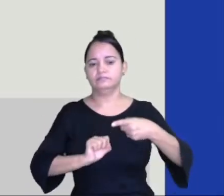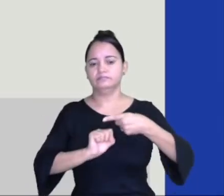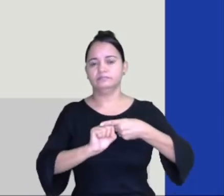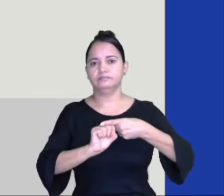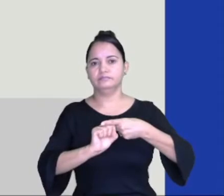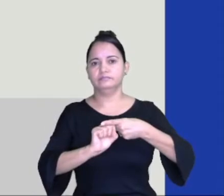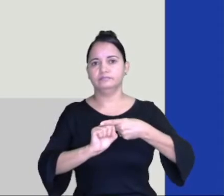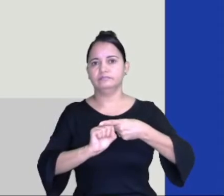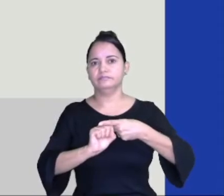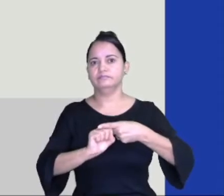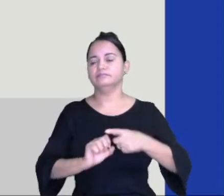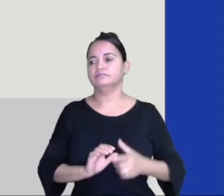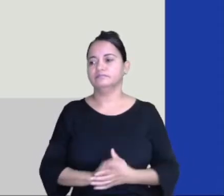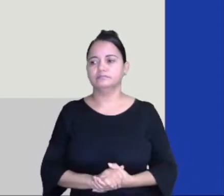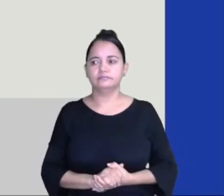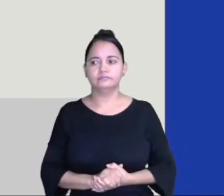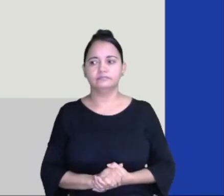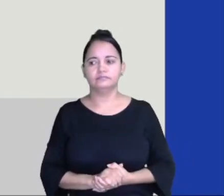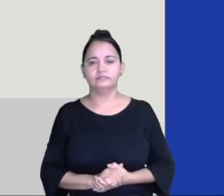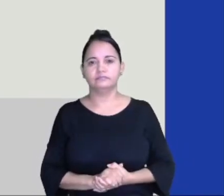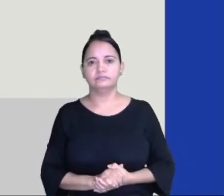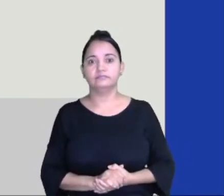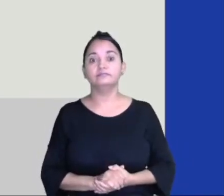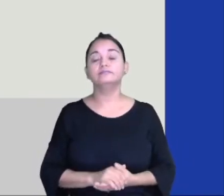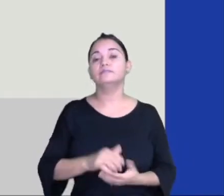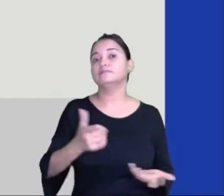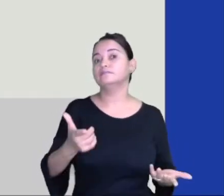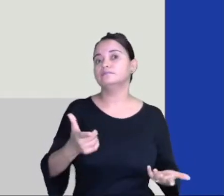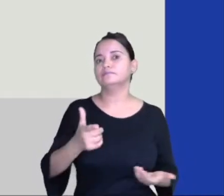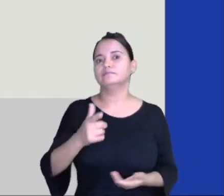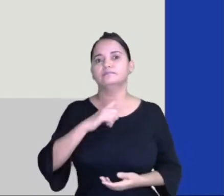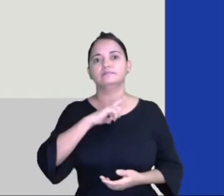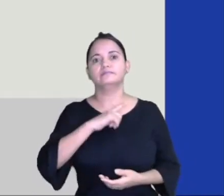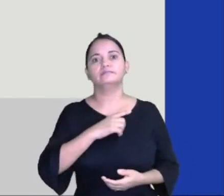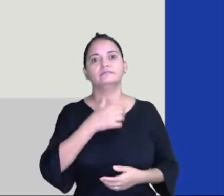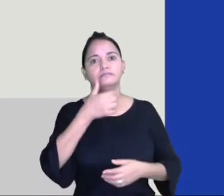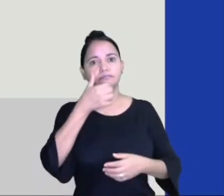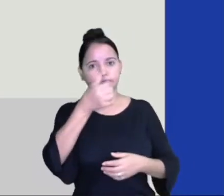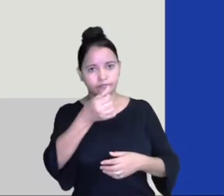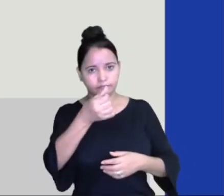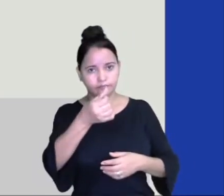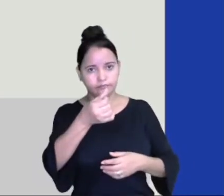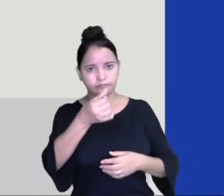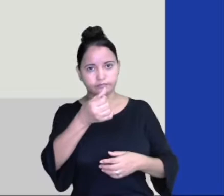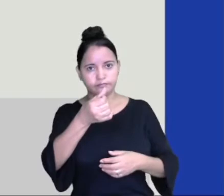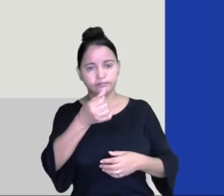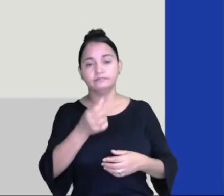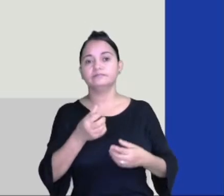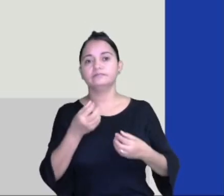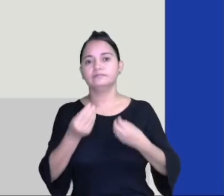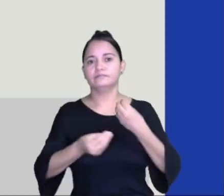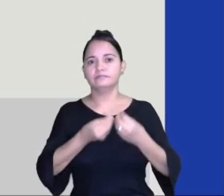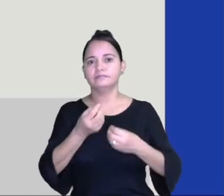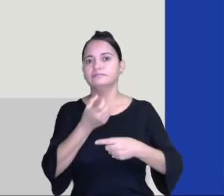5/8, ok? E nas 6 fatias, tá? Eu vou ter quanto?